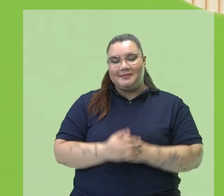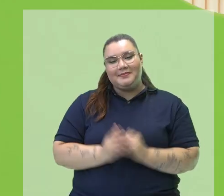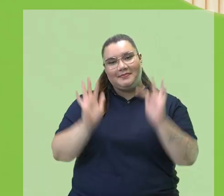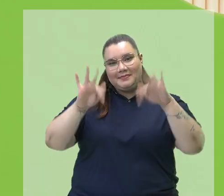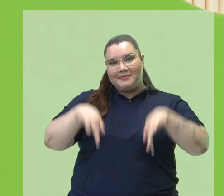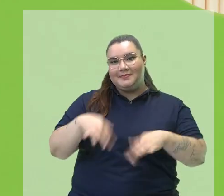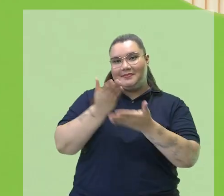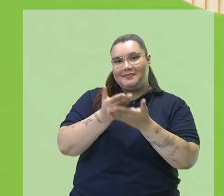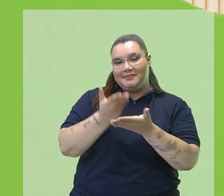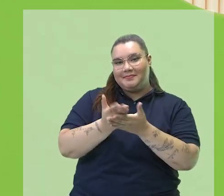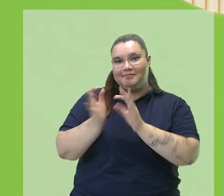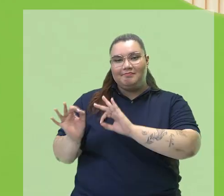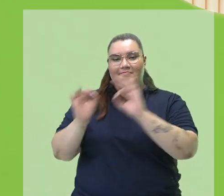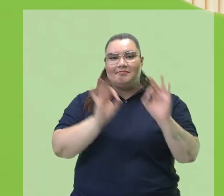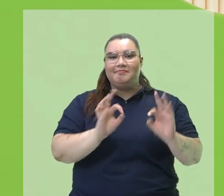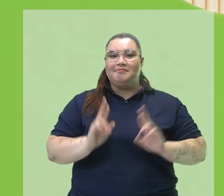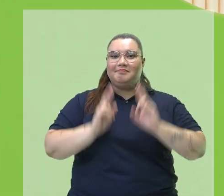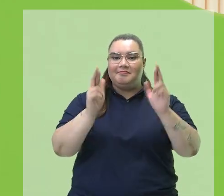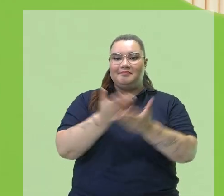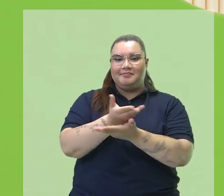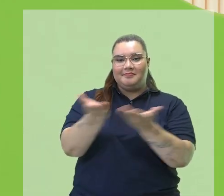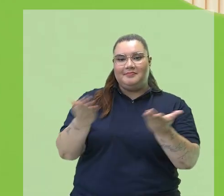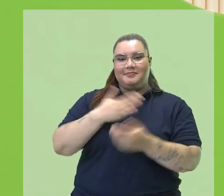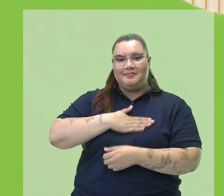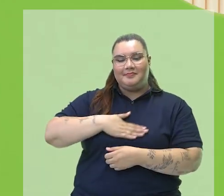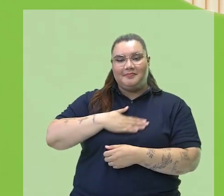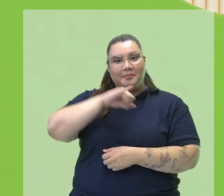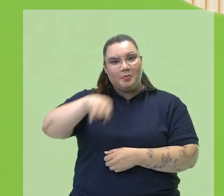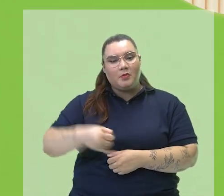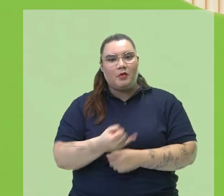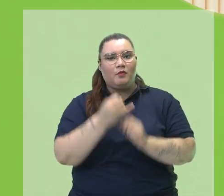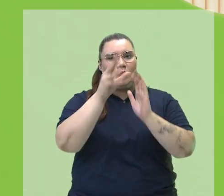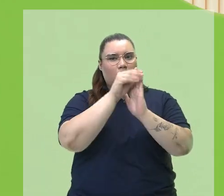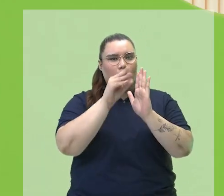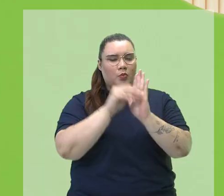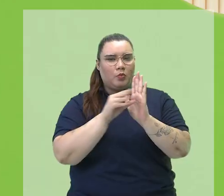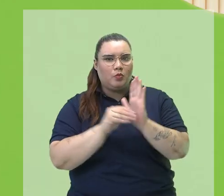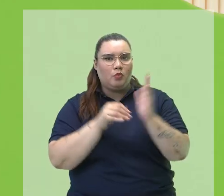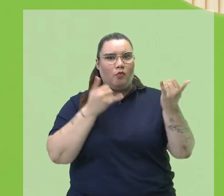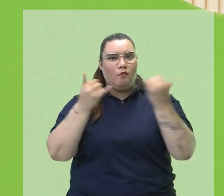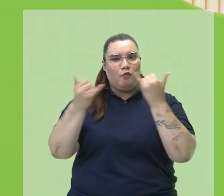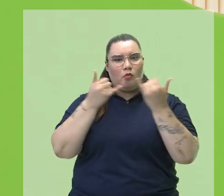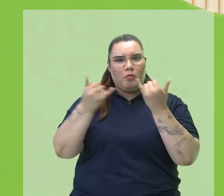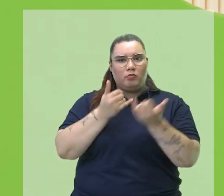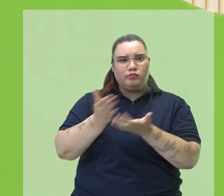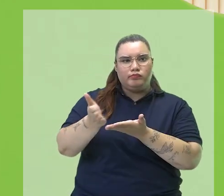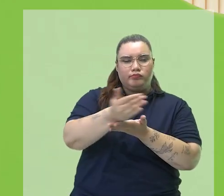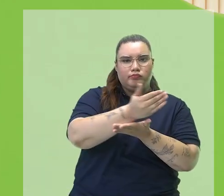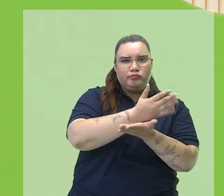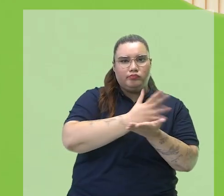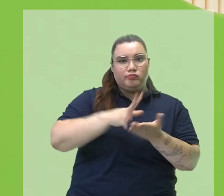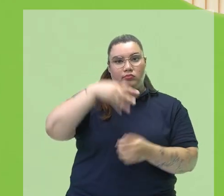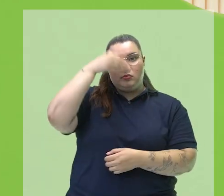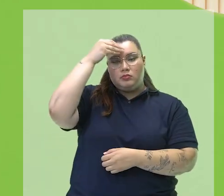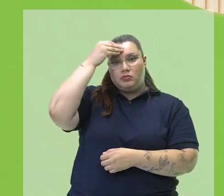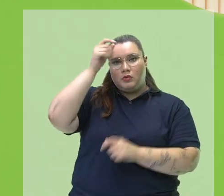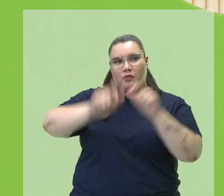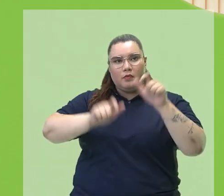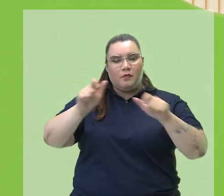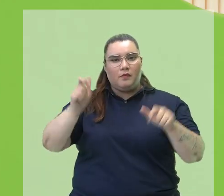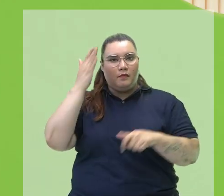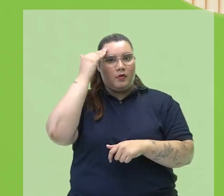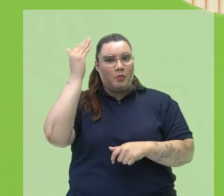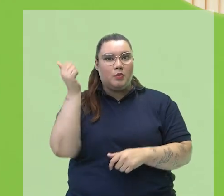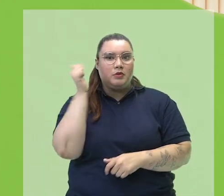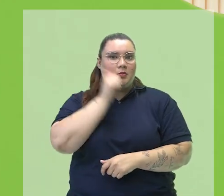pessoal, chegamos ao final da nossa aula. Eu espero que vocês tenham gostado, aproveitado aí as informações sobre esses famosos